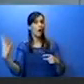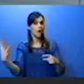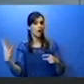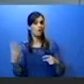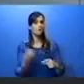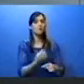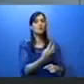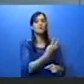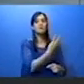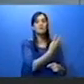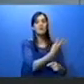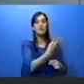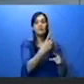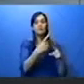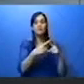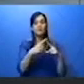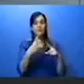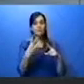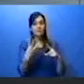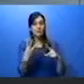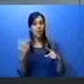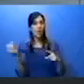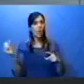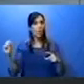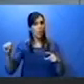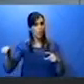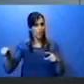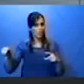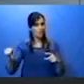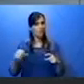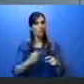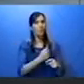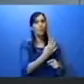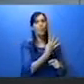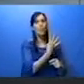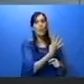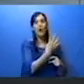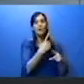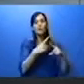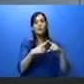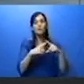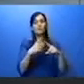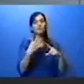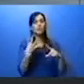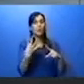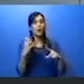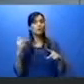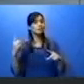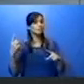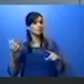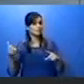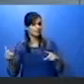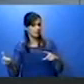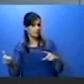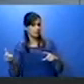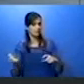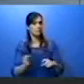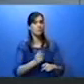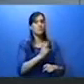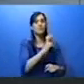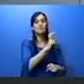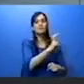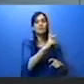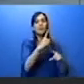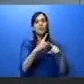3, 9. 4 vezes 4, 16. 5 vezes